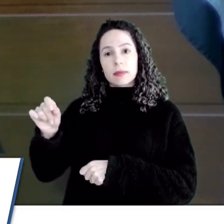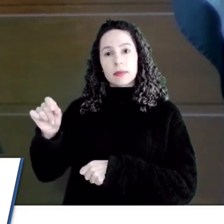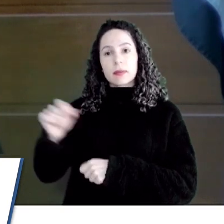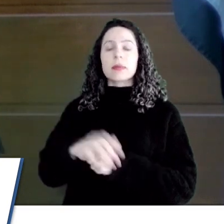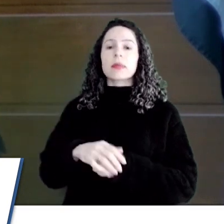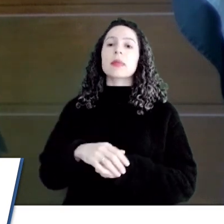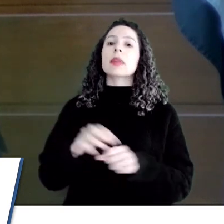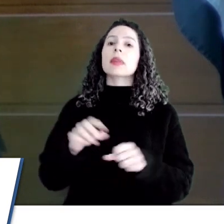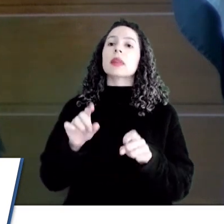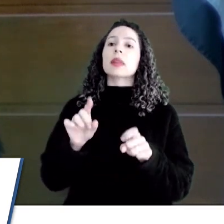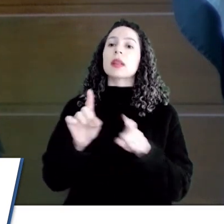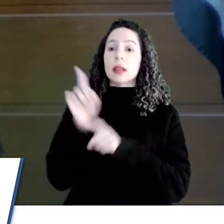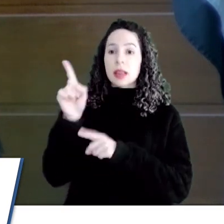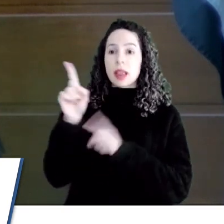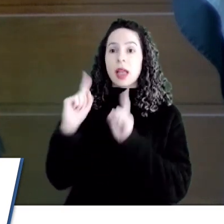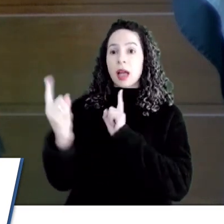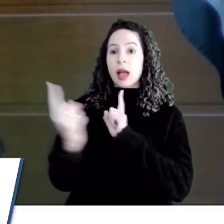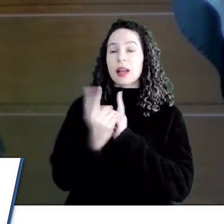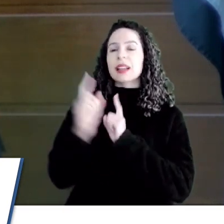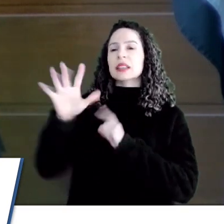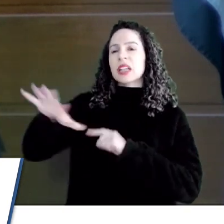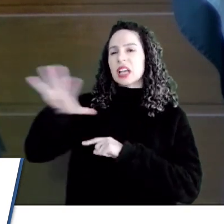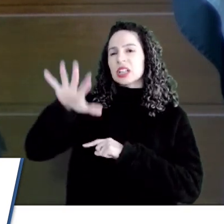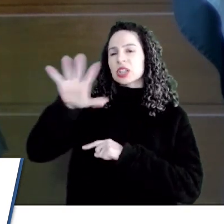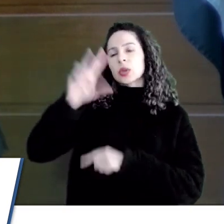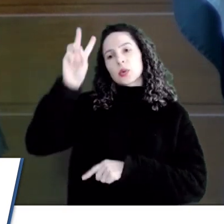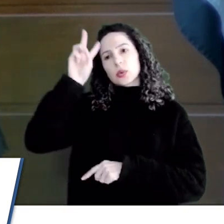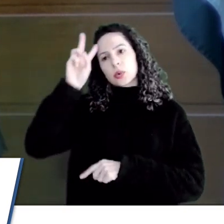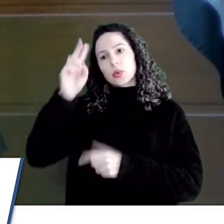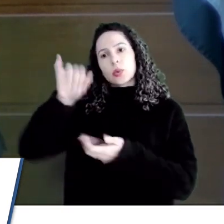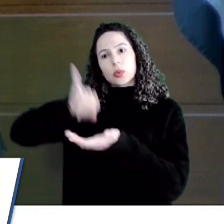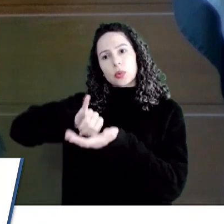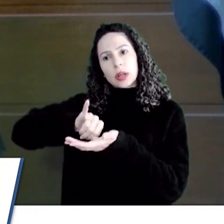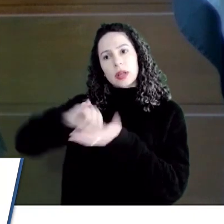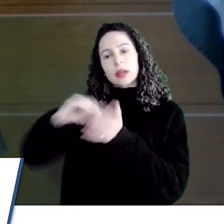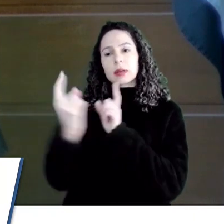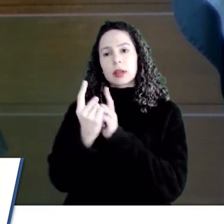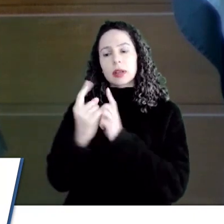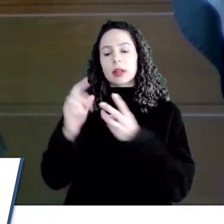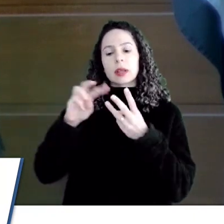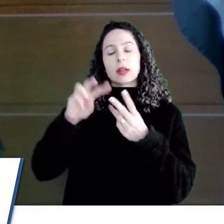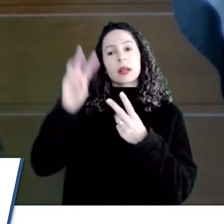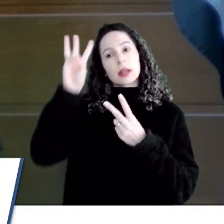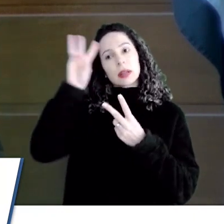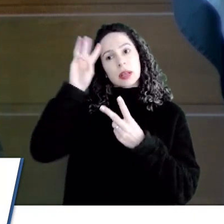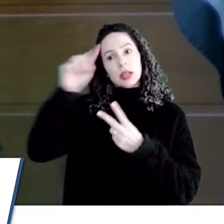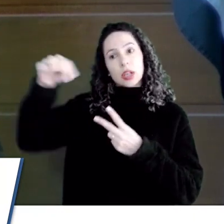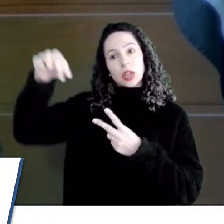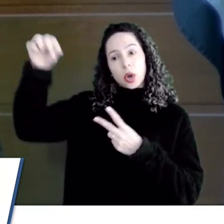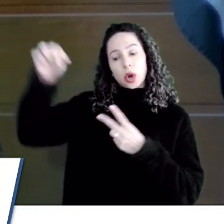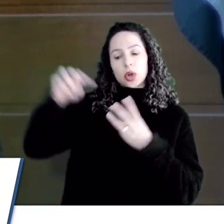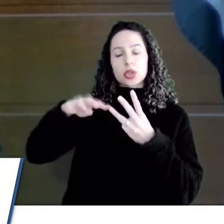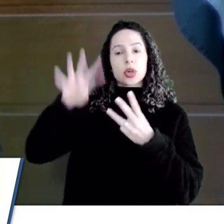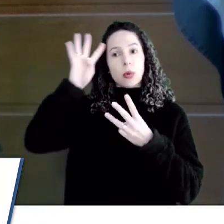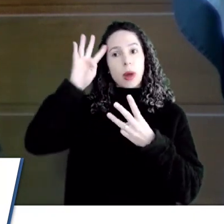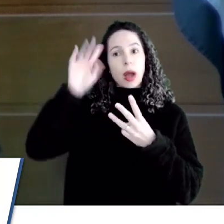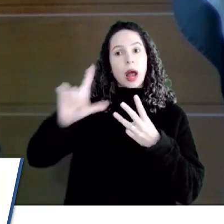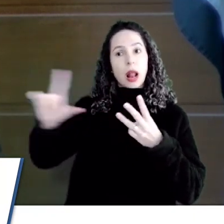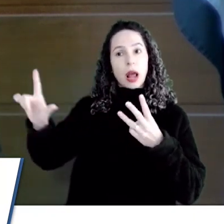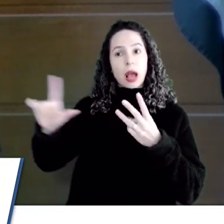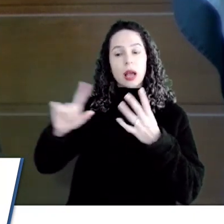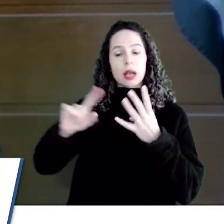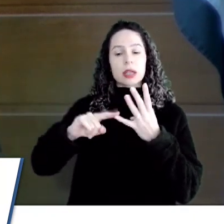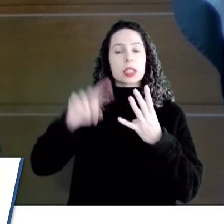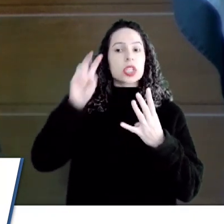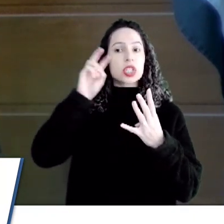999-78-7320. E onde lá são atendidos por regiões. Na segunda-feira atende o centro, na terça a região norte, na quarta a região leste, na quinta a